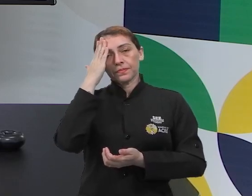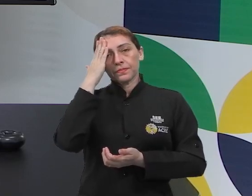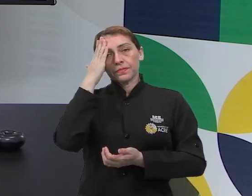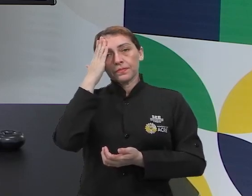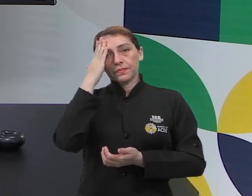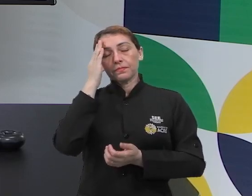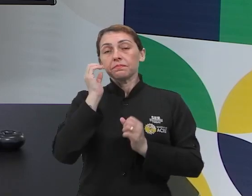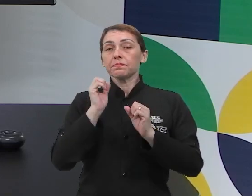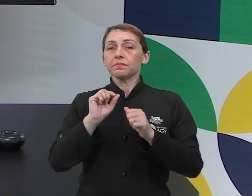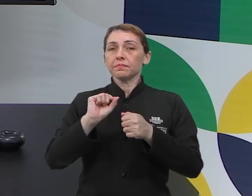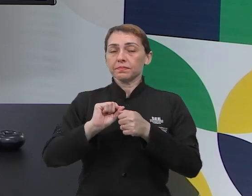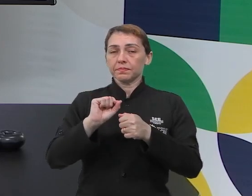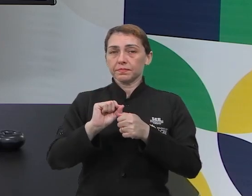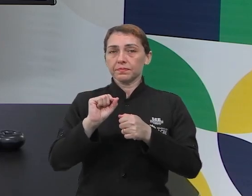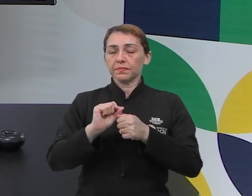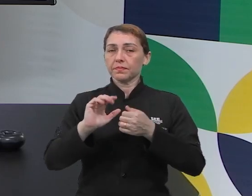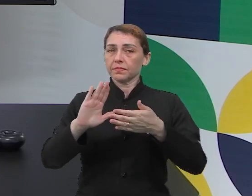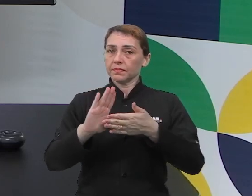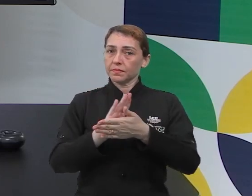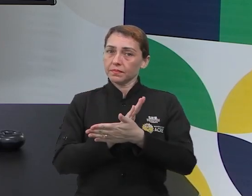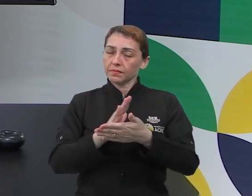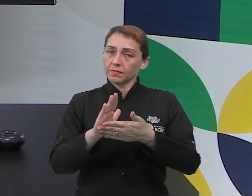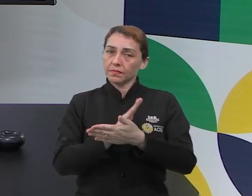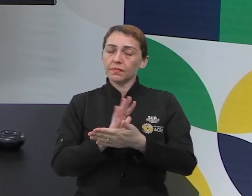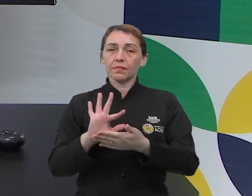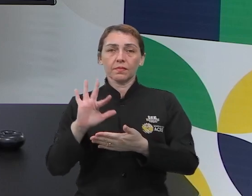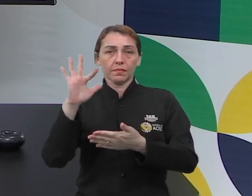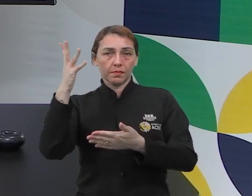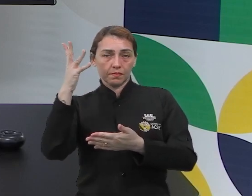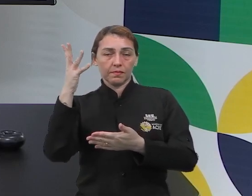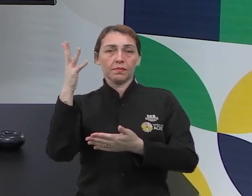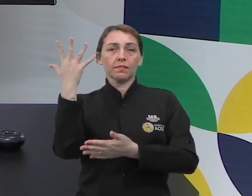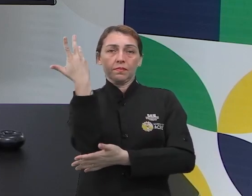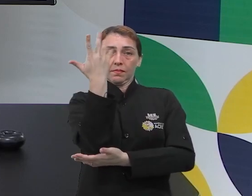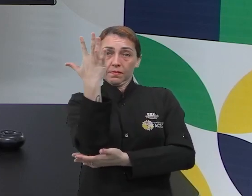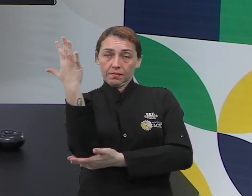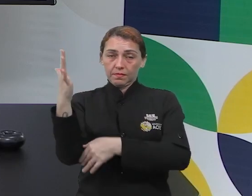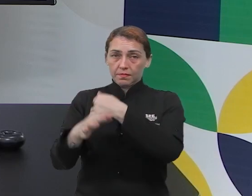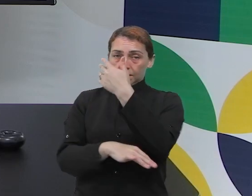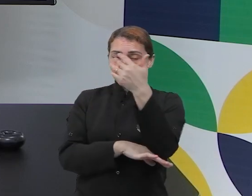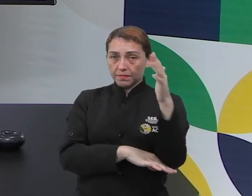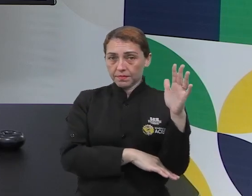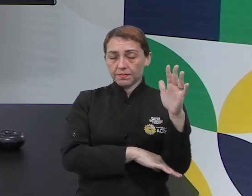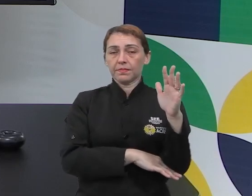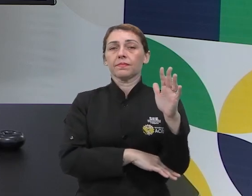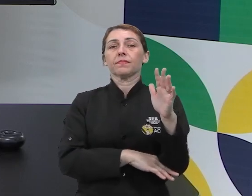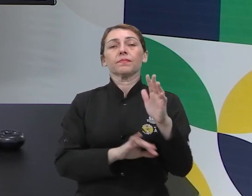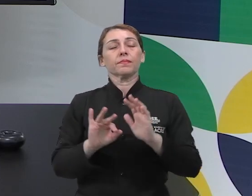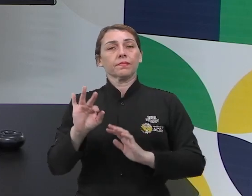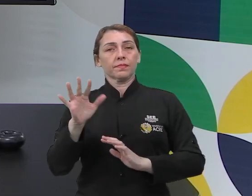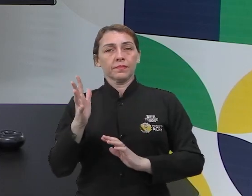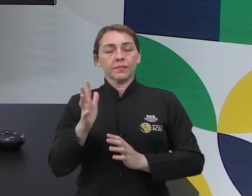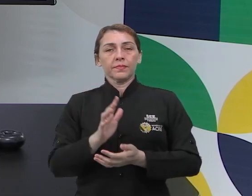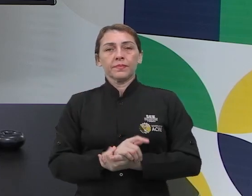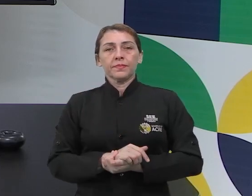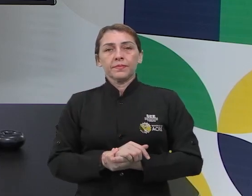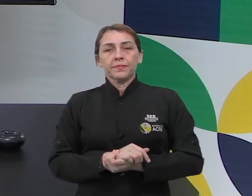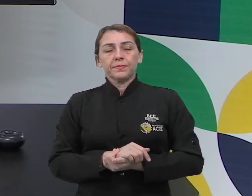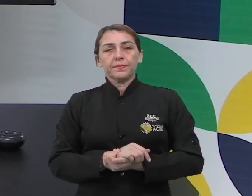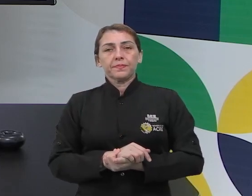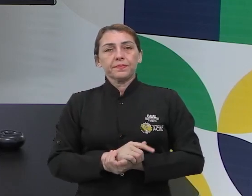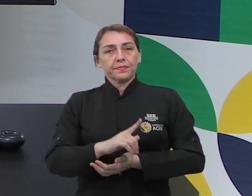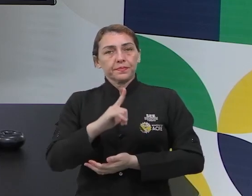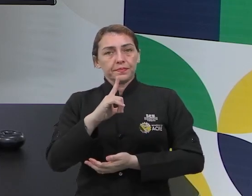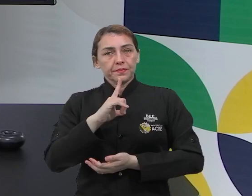elevada que foi formada ali por conta de algum processo, tá? E algum tipo ali de fenômeno que está acontecendo. E aí